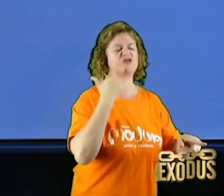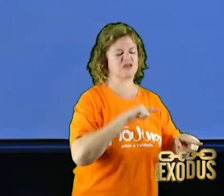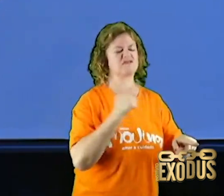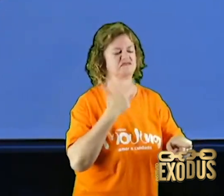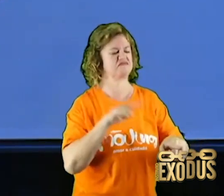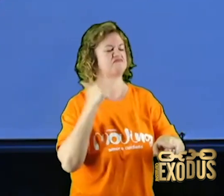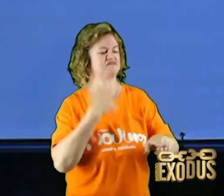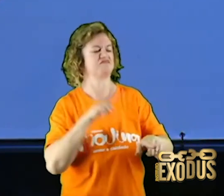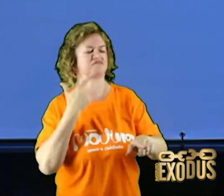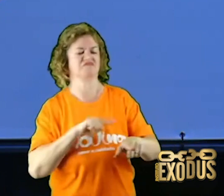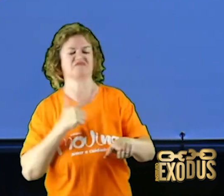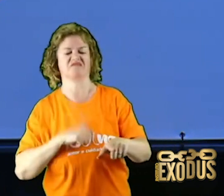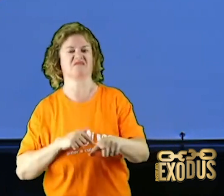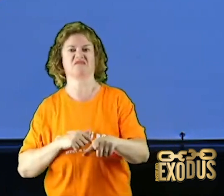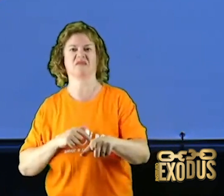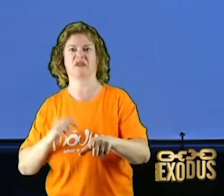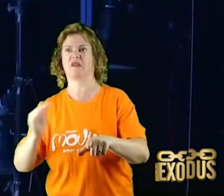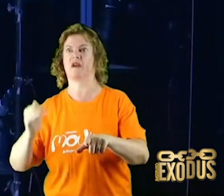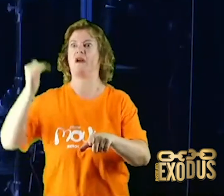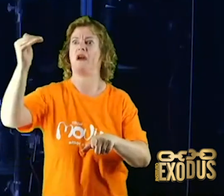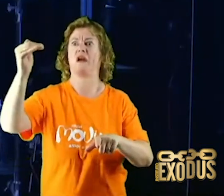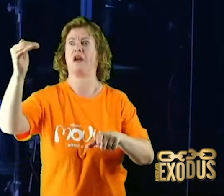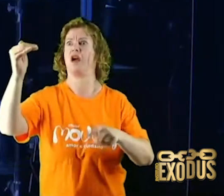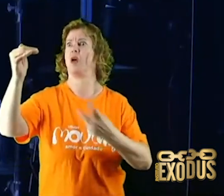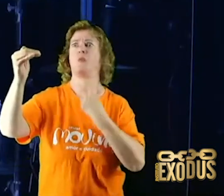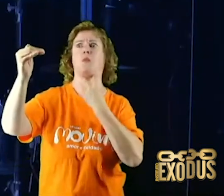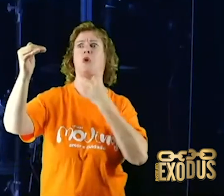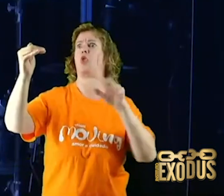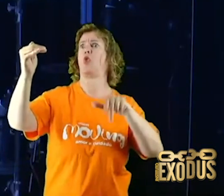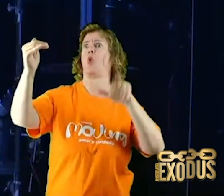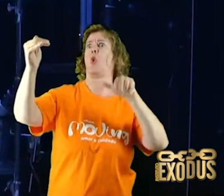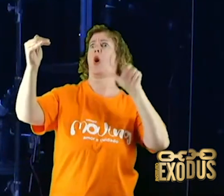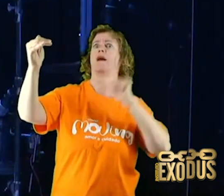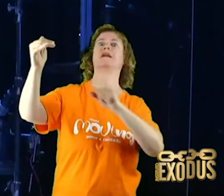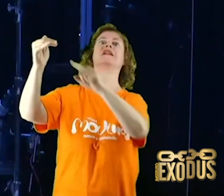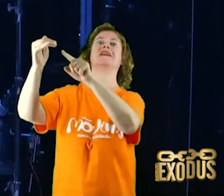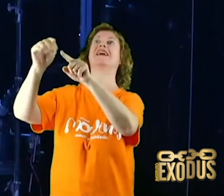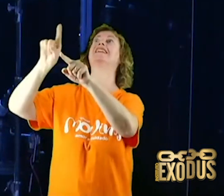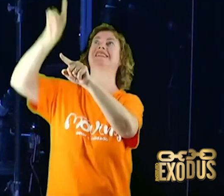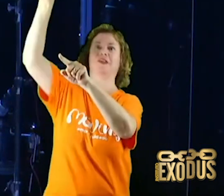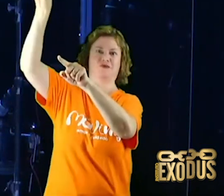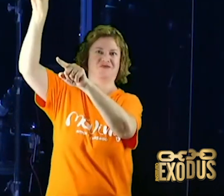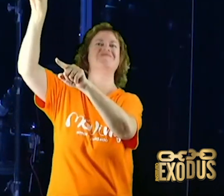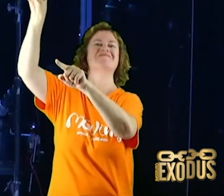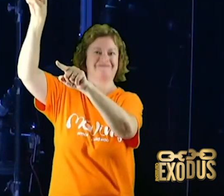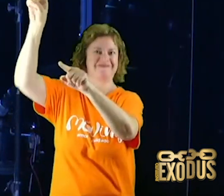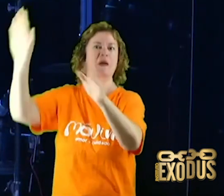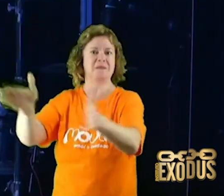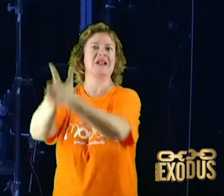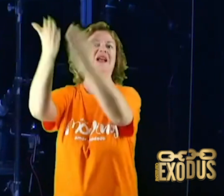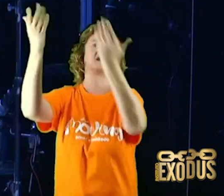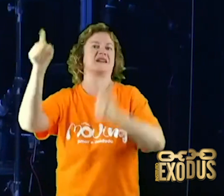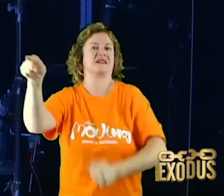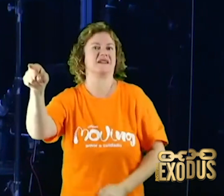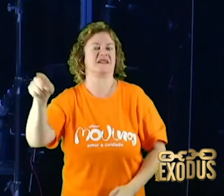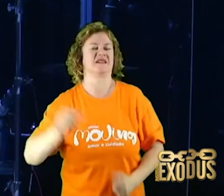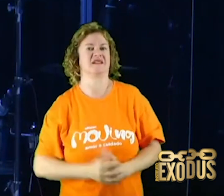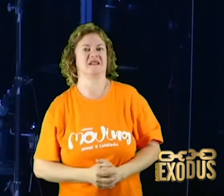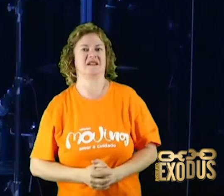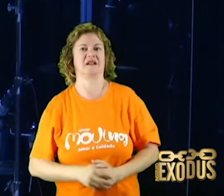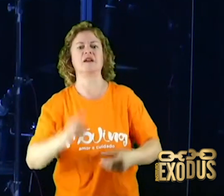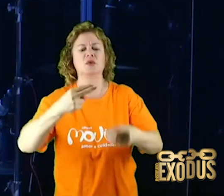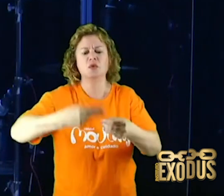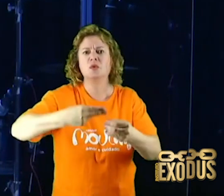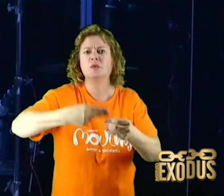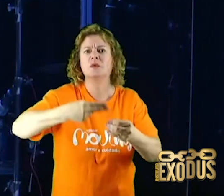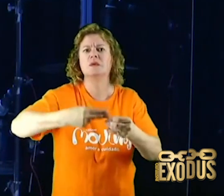a favor das pessoas e às vezes se manifesta contra as pessoas. Você sabia disso? Se você pegar em Números